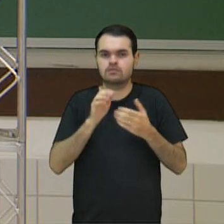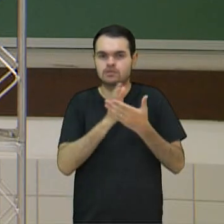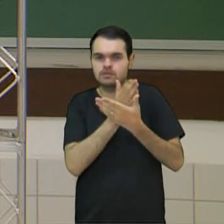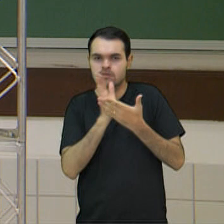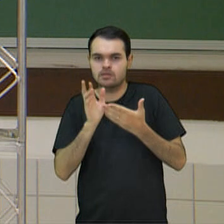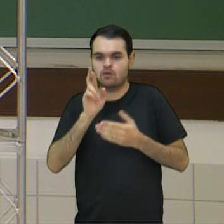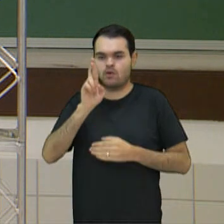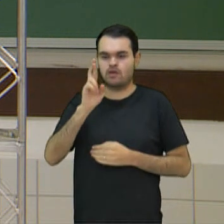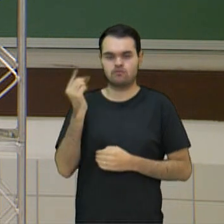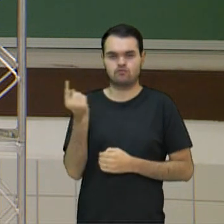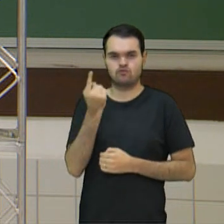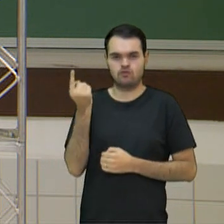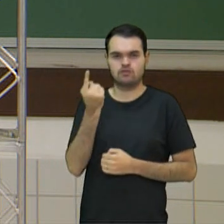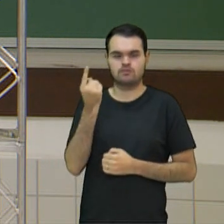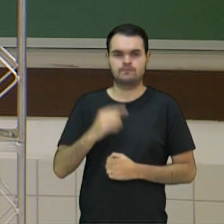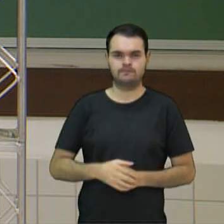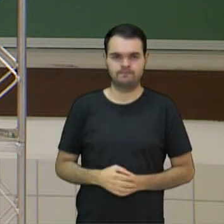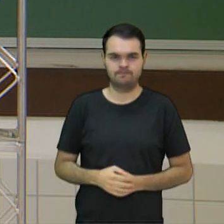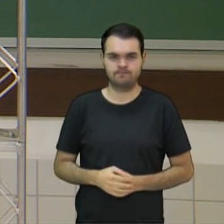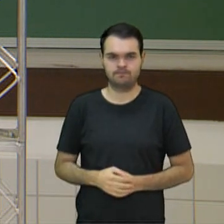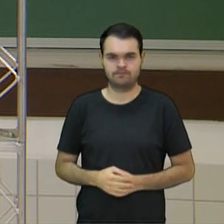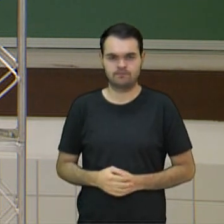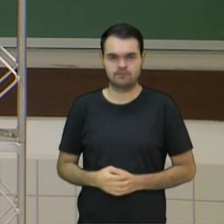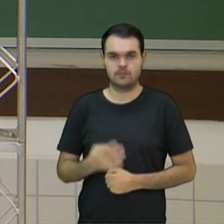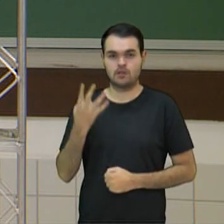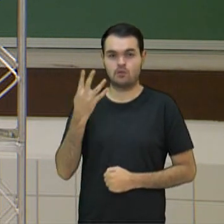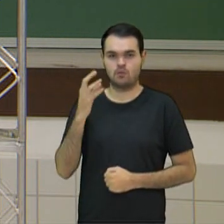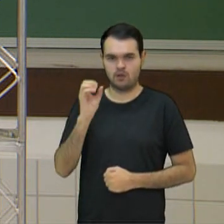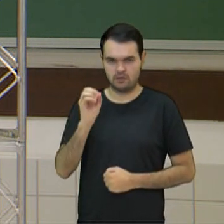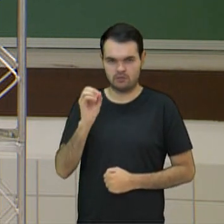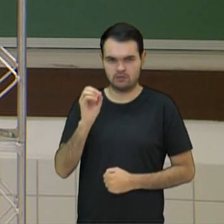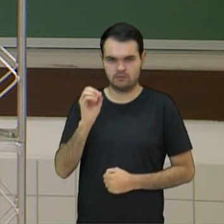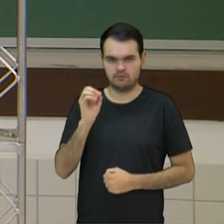O R aqui. Então, vai ficar assim, ó, 40